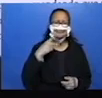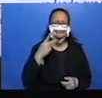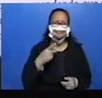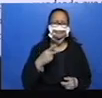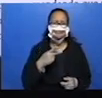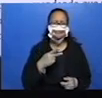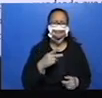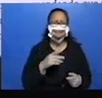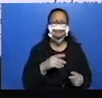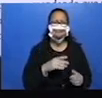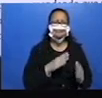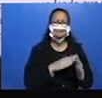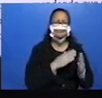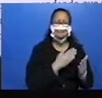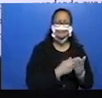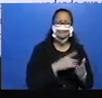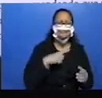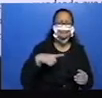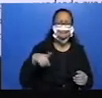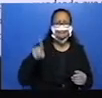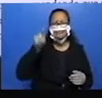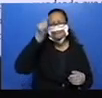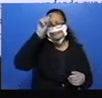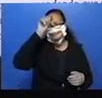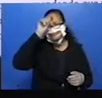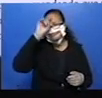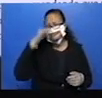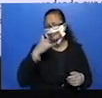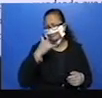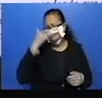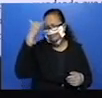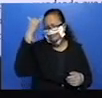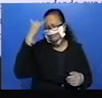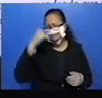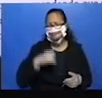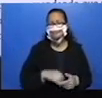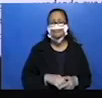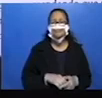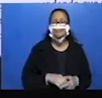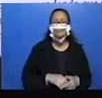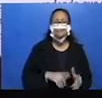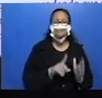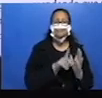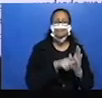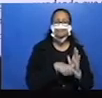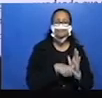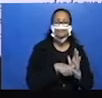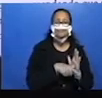colégio? Estive no Egito e foi uma chatice só? Depois de passar